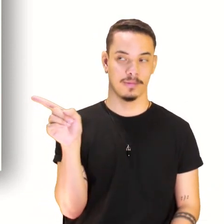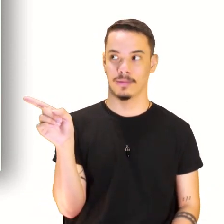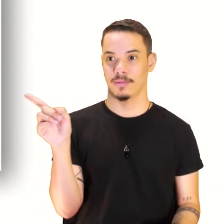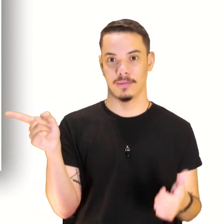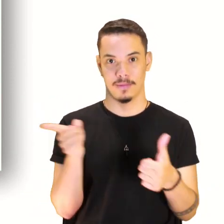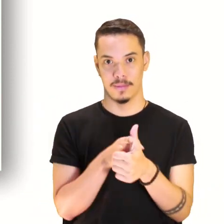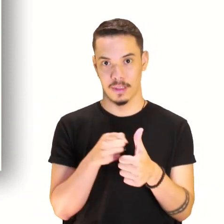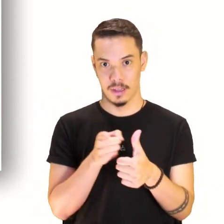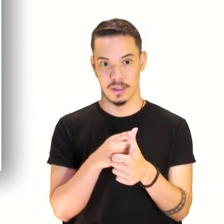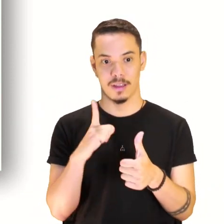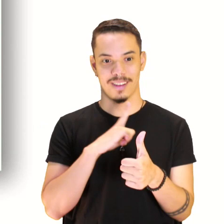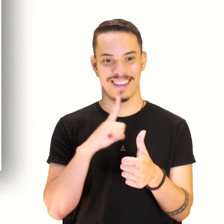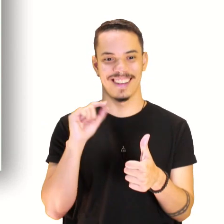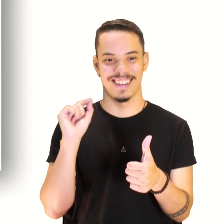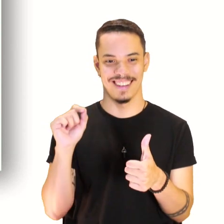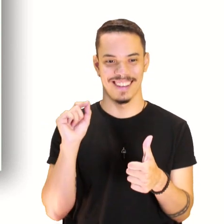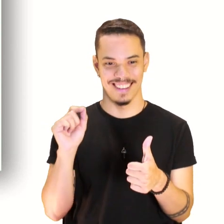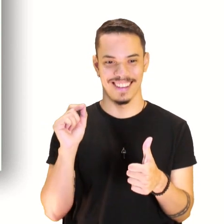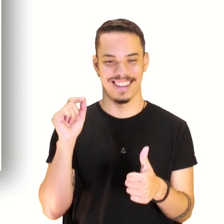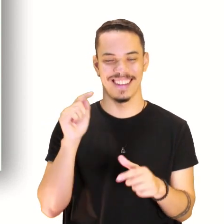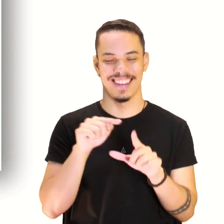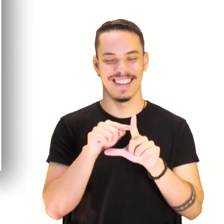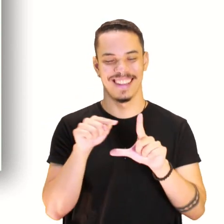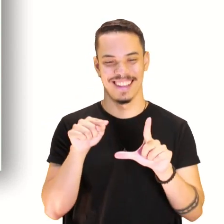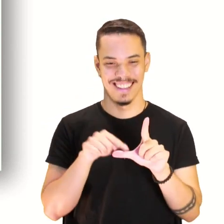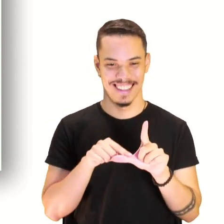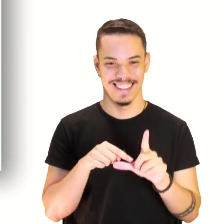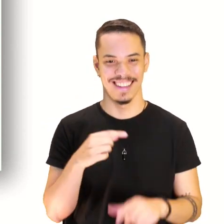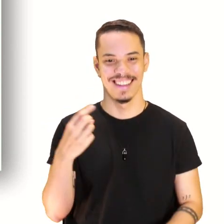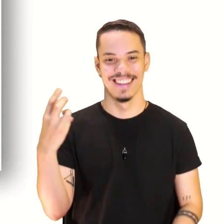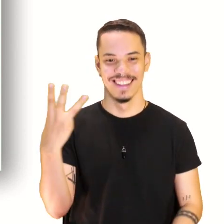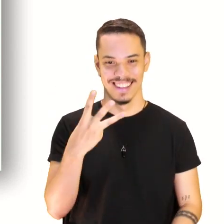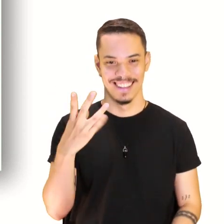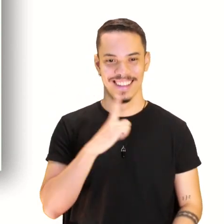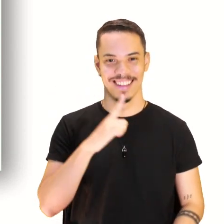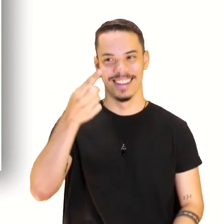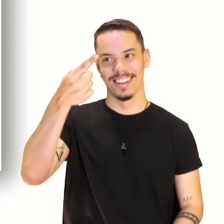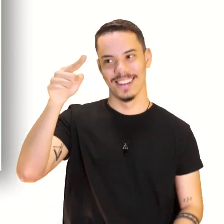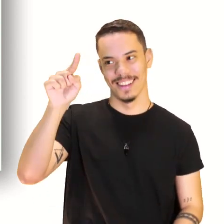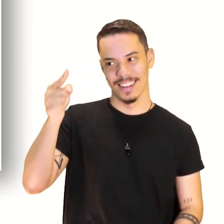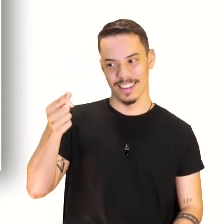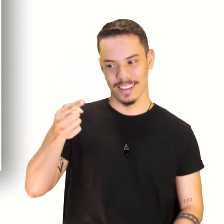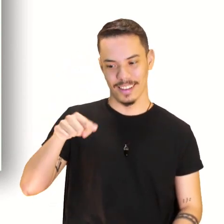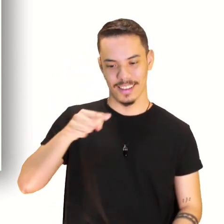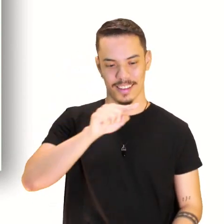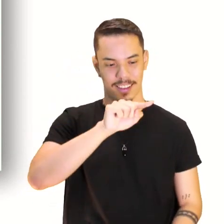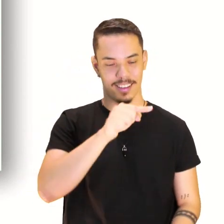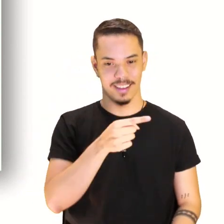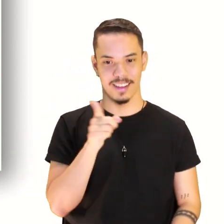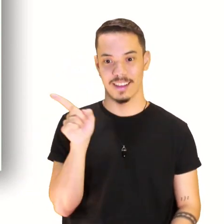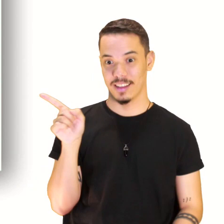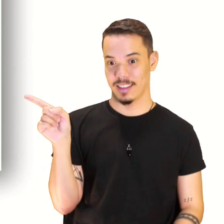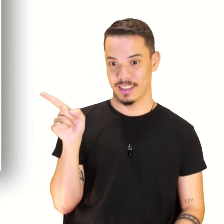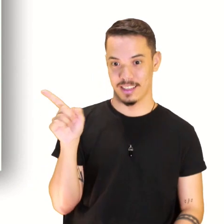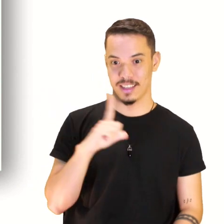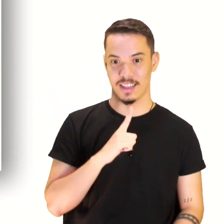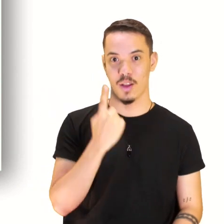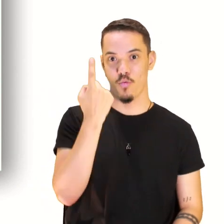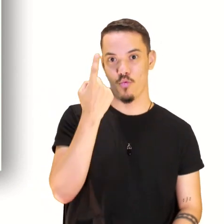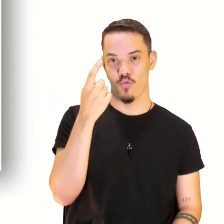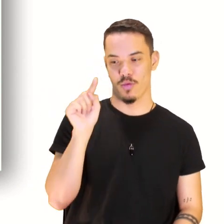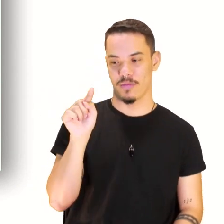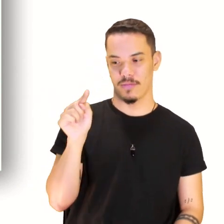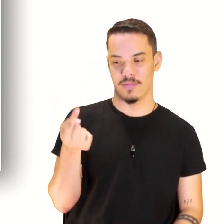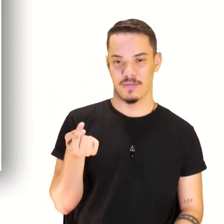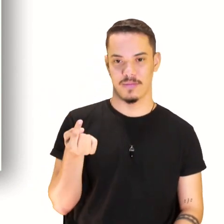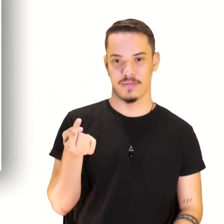retângulo tem um ângulo reto. O acutângulo tem 3 ângulos agudos. E o obtusângulo tem um ângulo